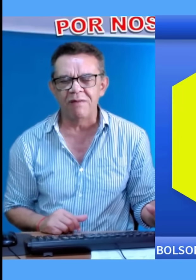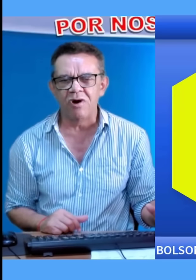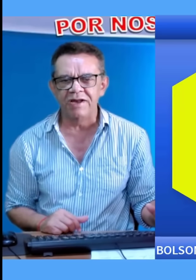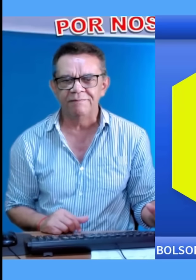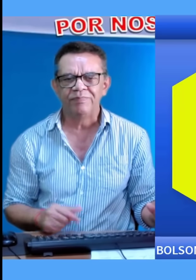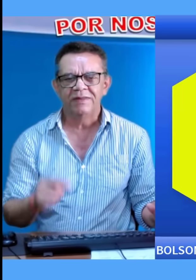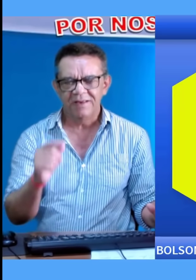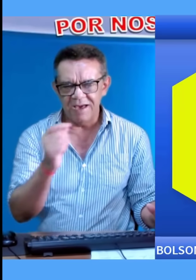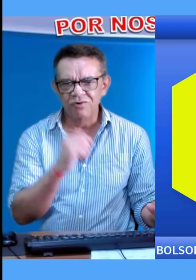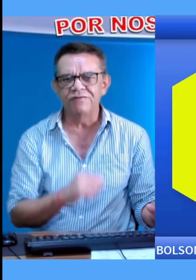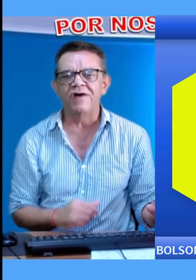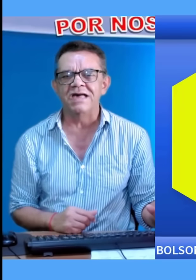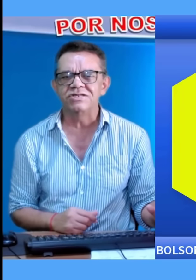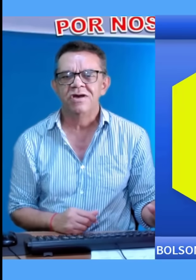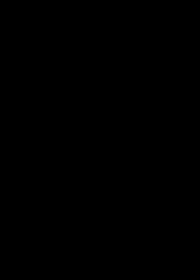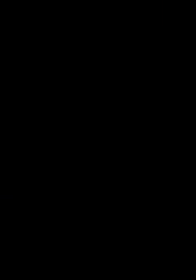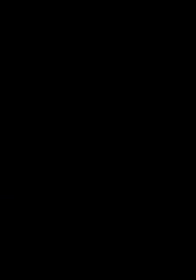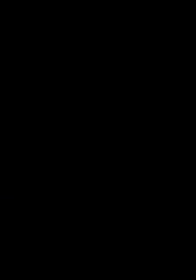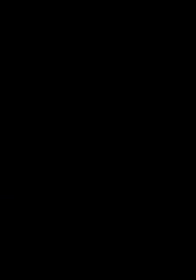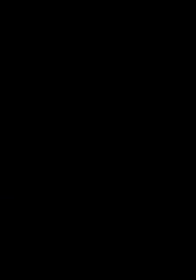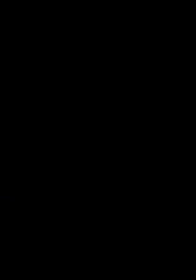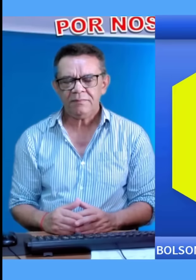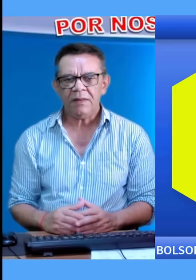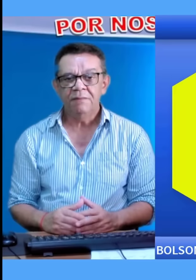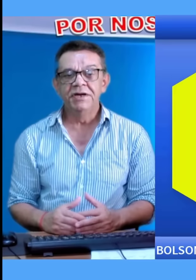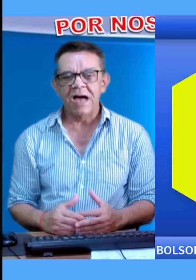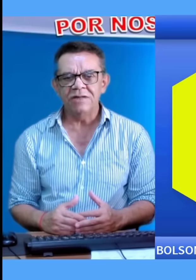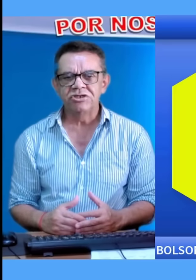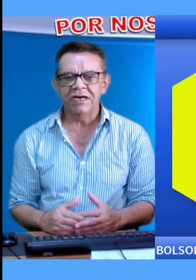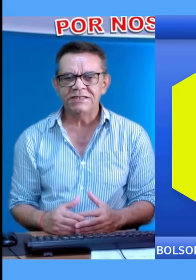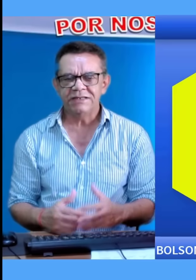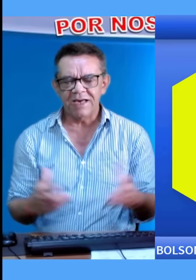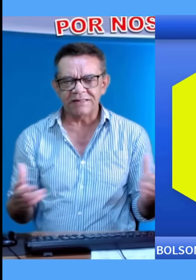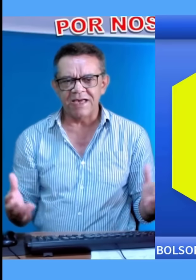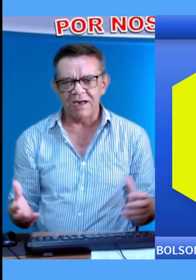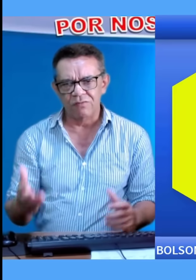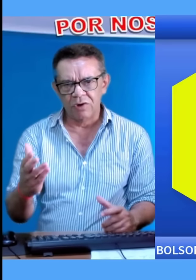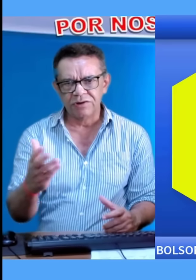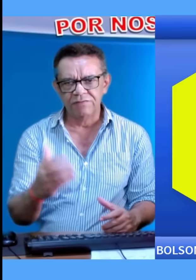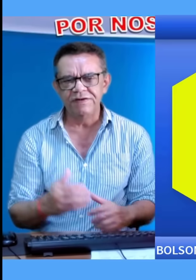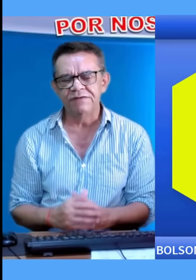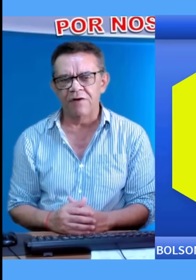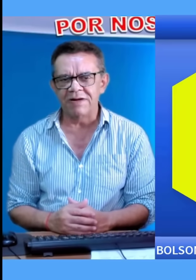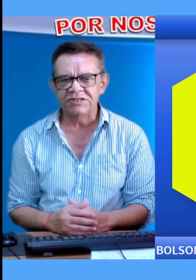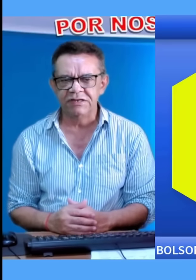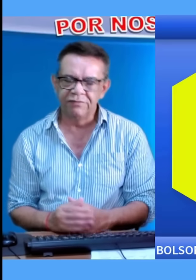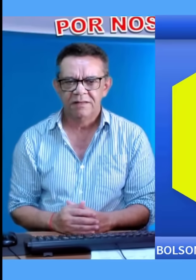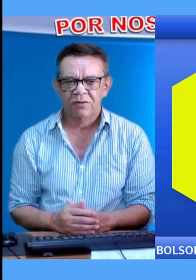participe, colabore. É muito fácil. Obrigado,